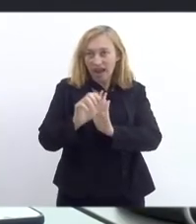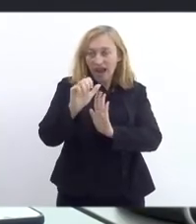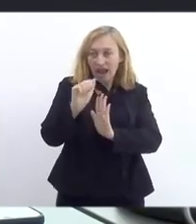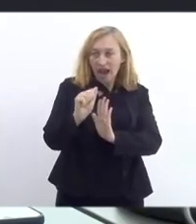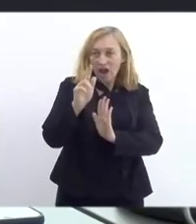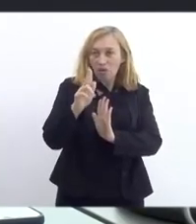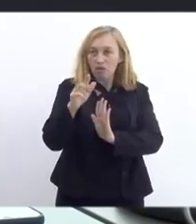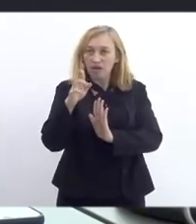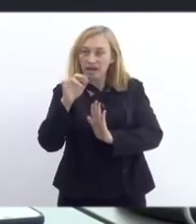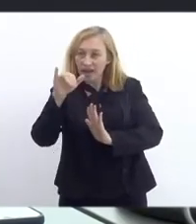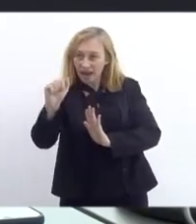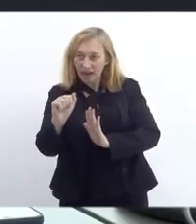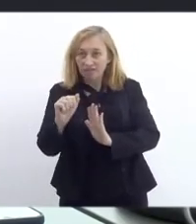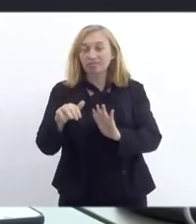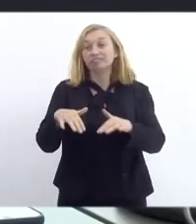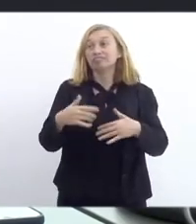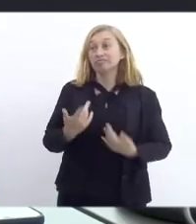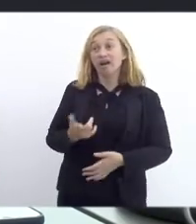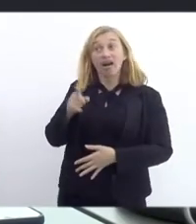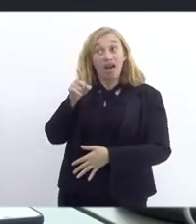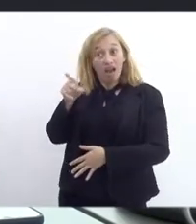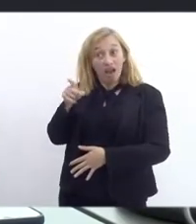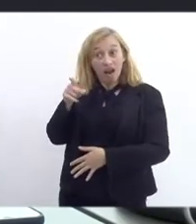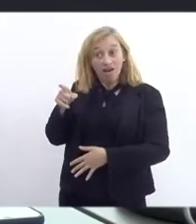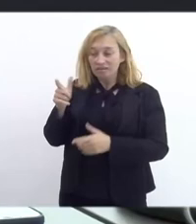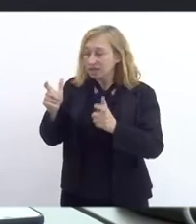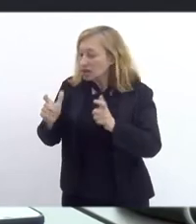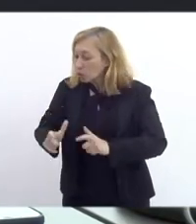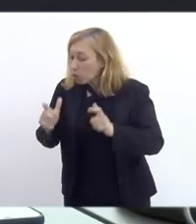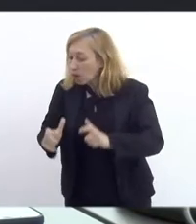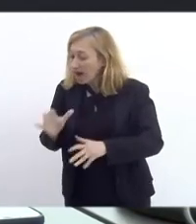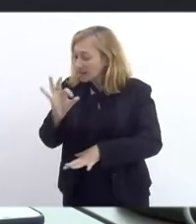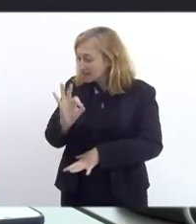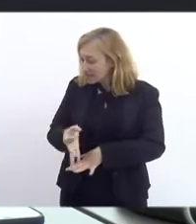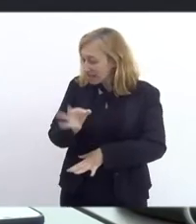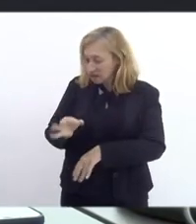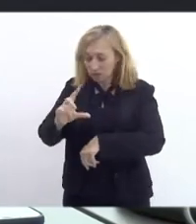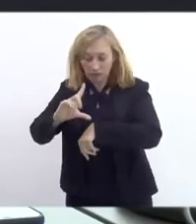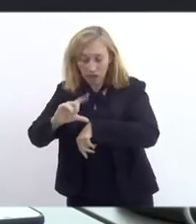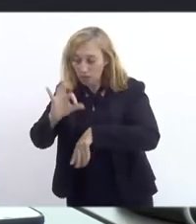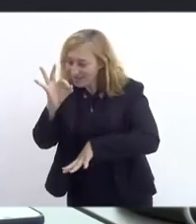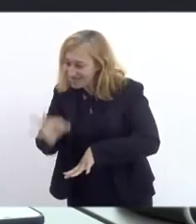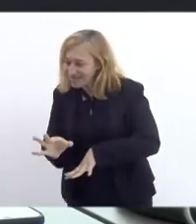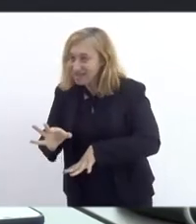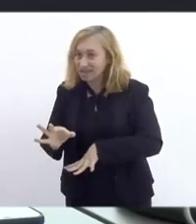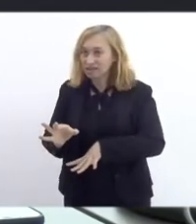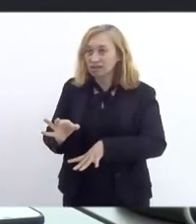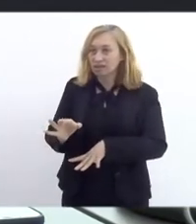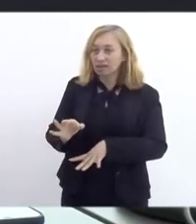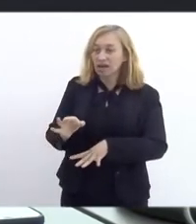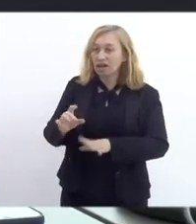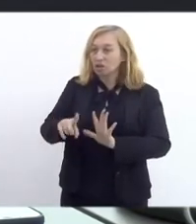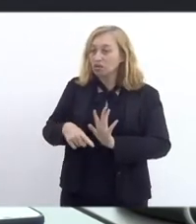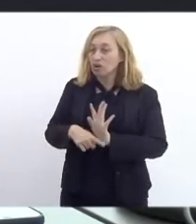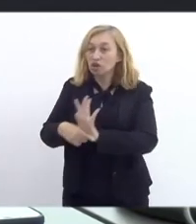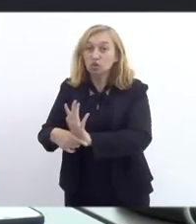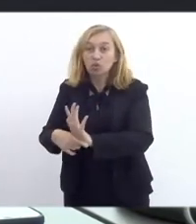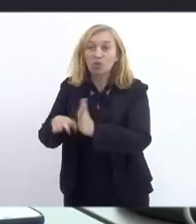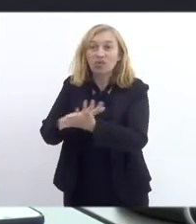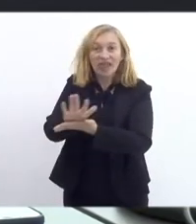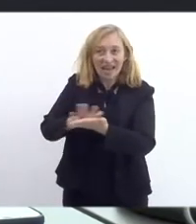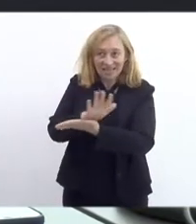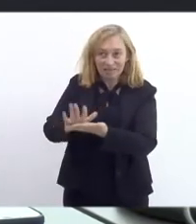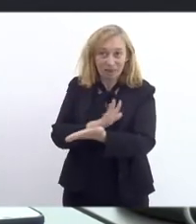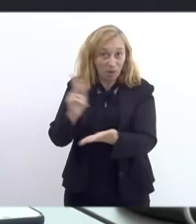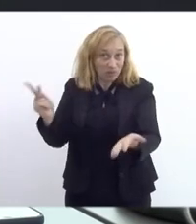estava, por acaso, no lugar certo, na hora certa. porque ela não contribuiu nada para